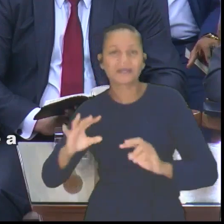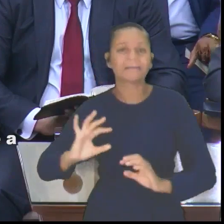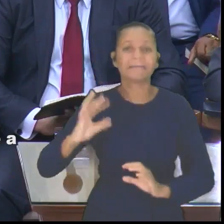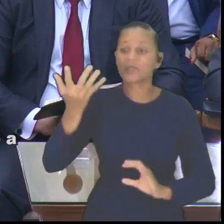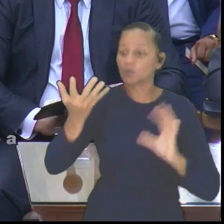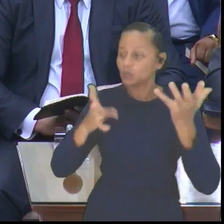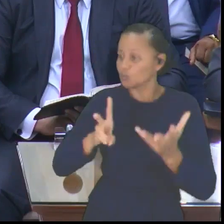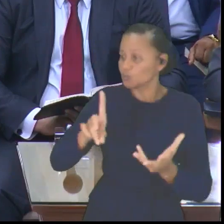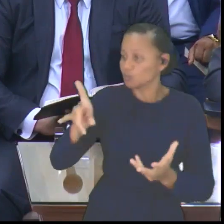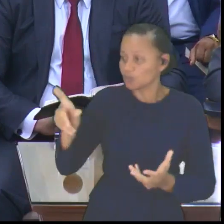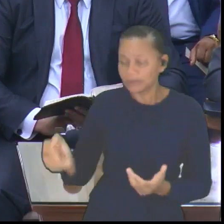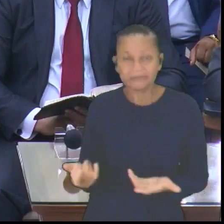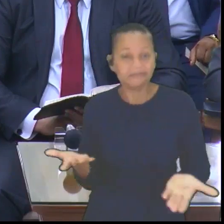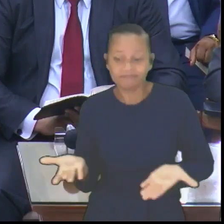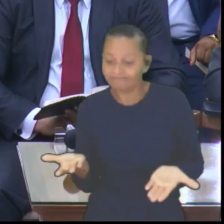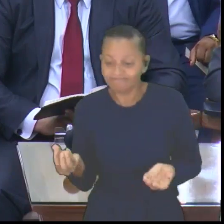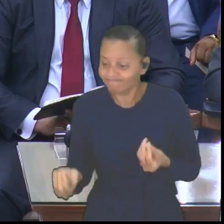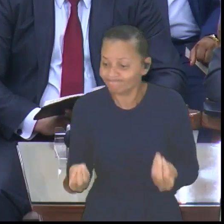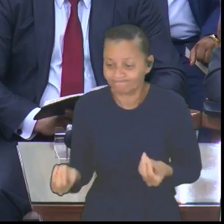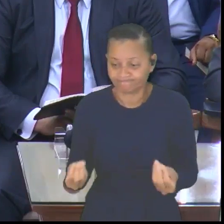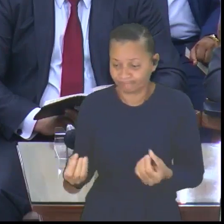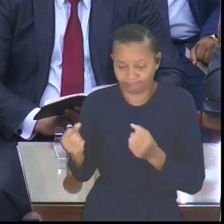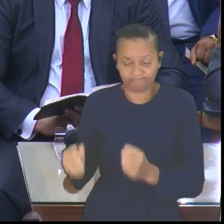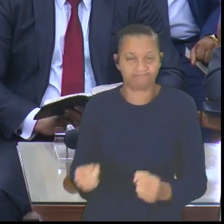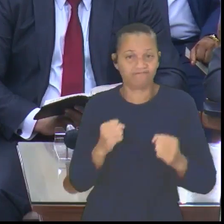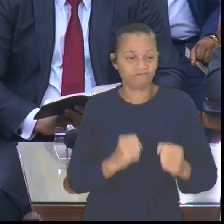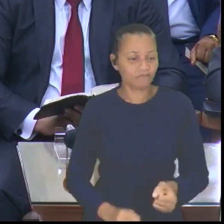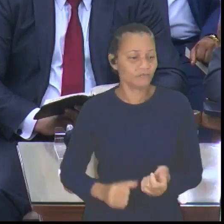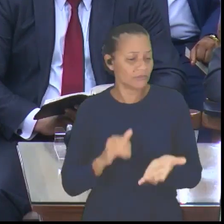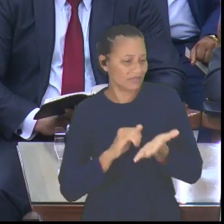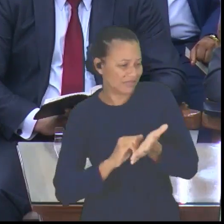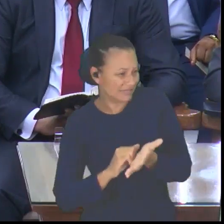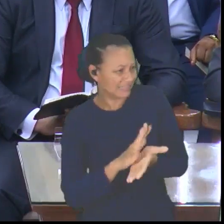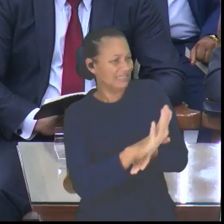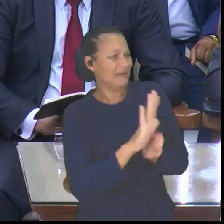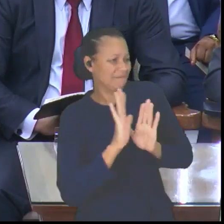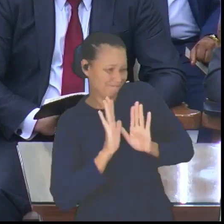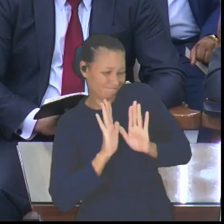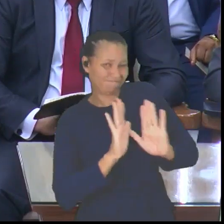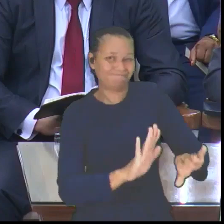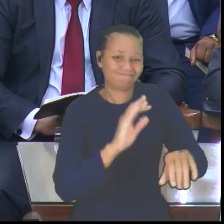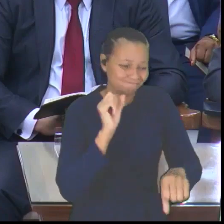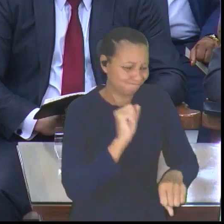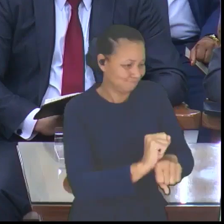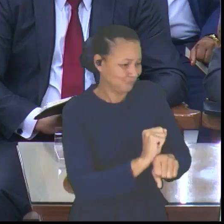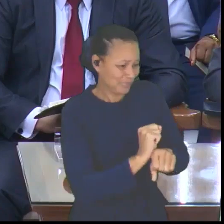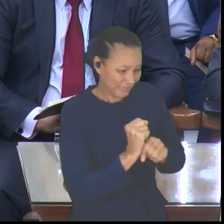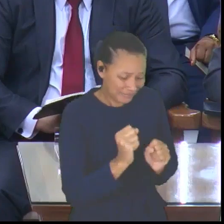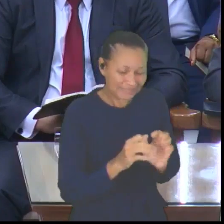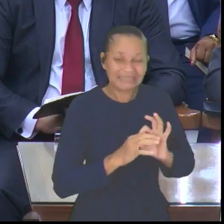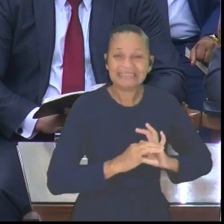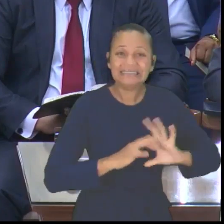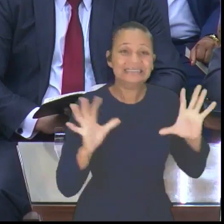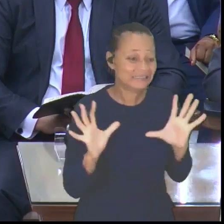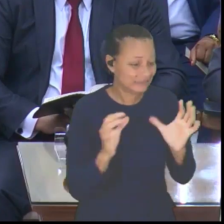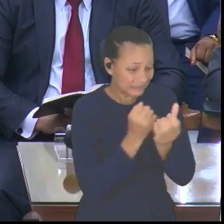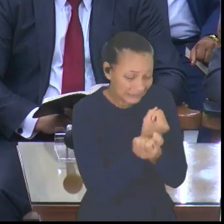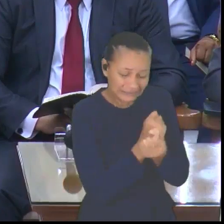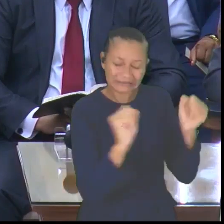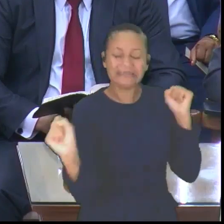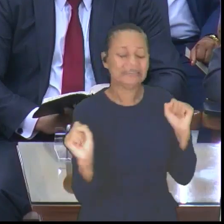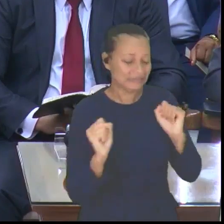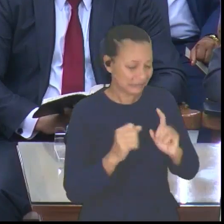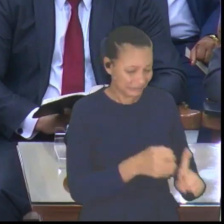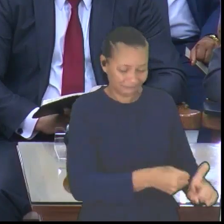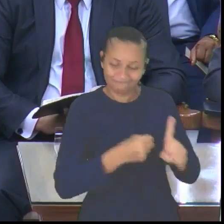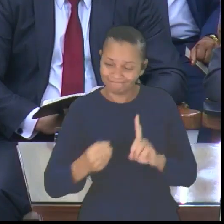situação desses dias, não tinha o poder para tirar a força Pedro da prisão, a igreja não poderia